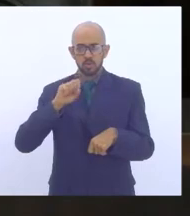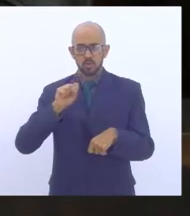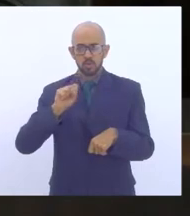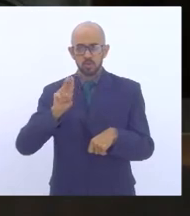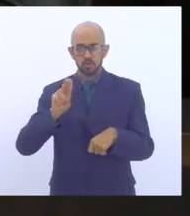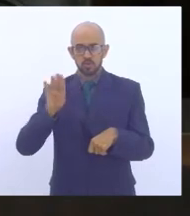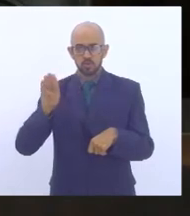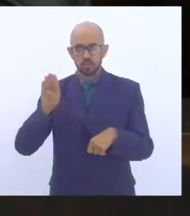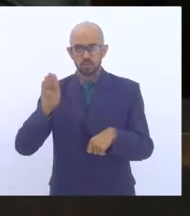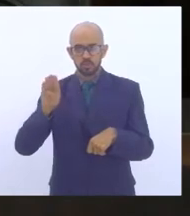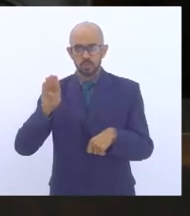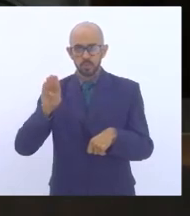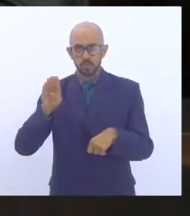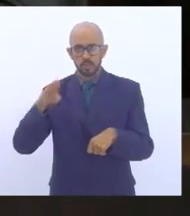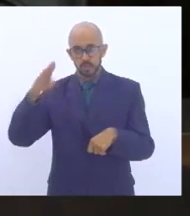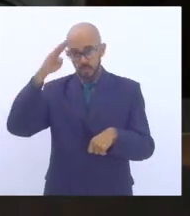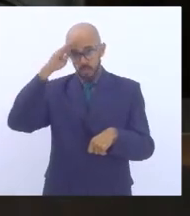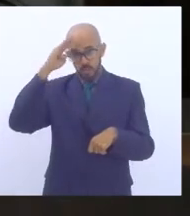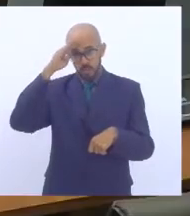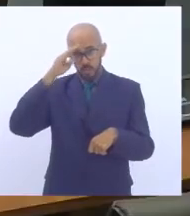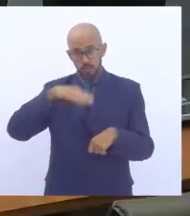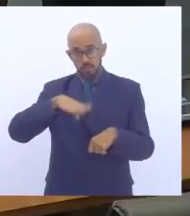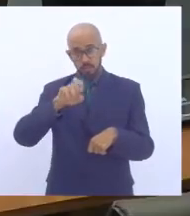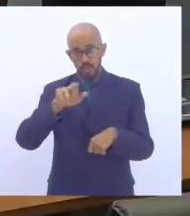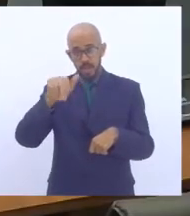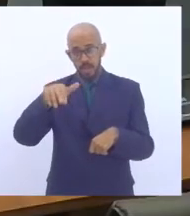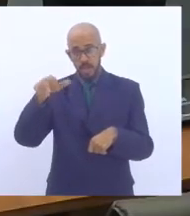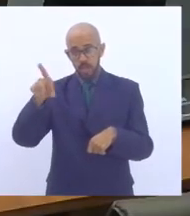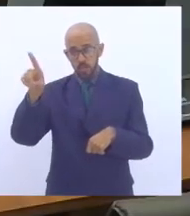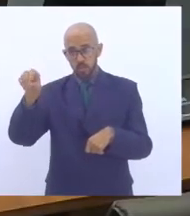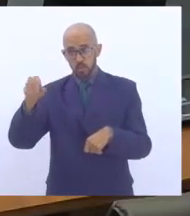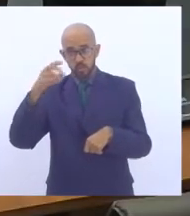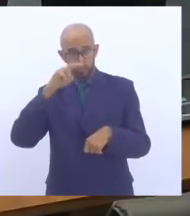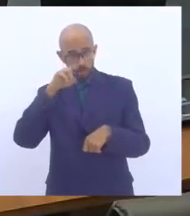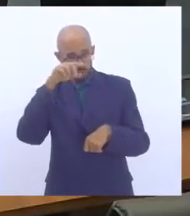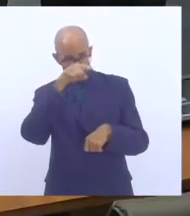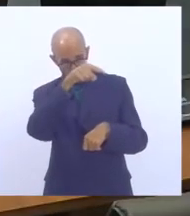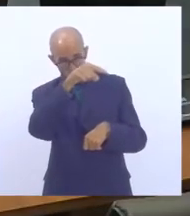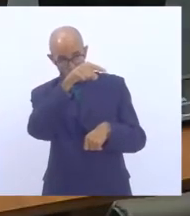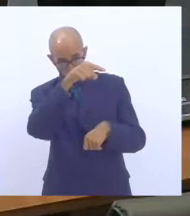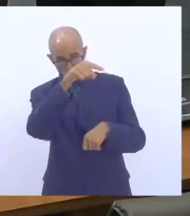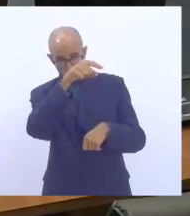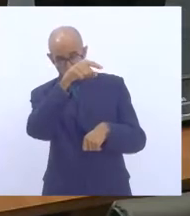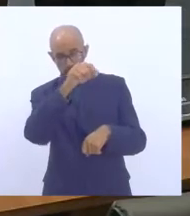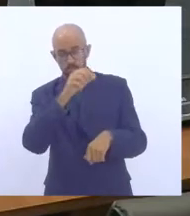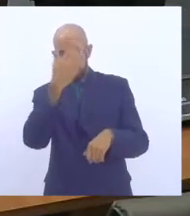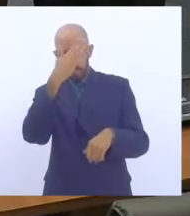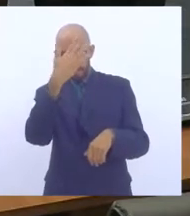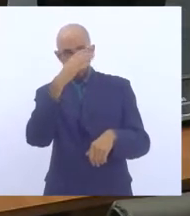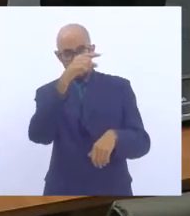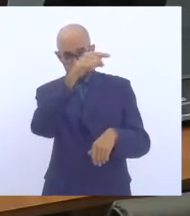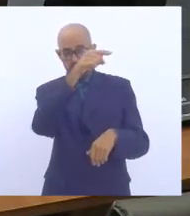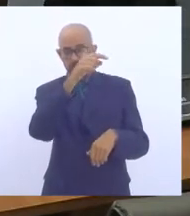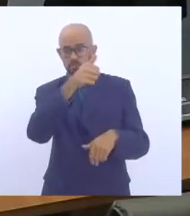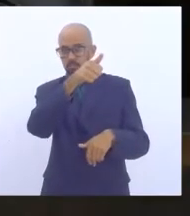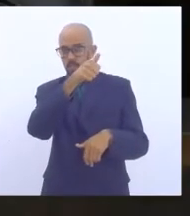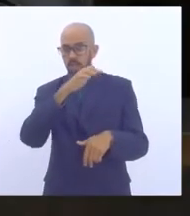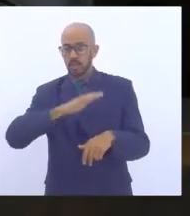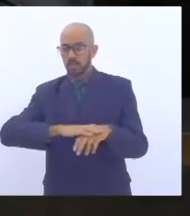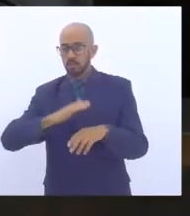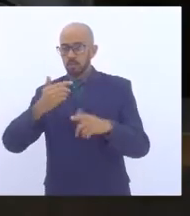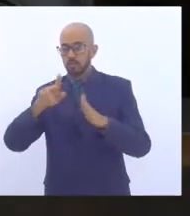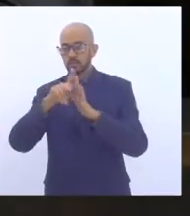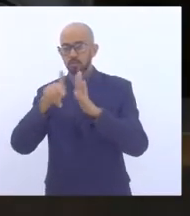Bernardo tá ele aqui viu subitamente que eu lhe vendo aqui do lado de cá Parabéns tá por esse